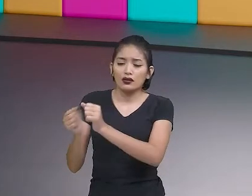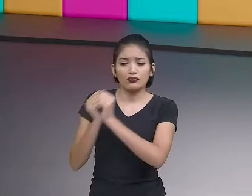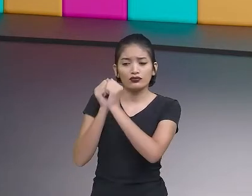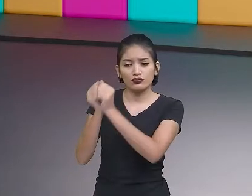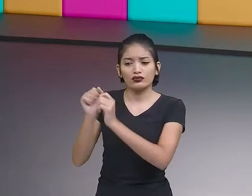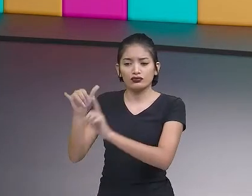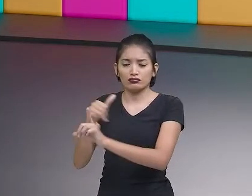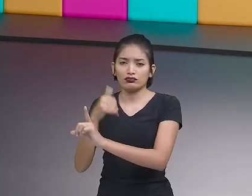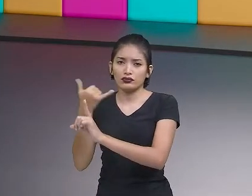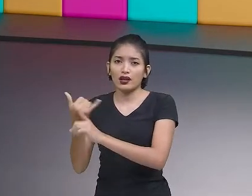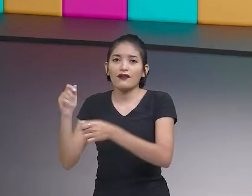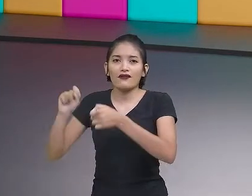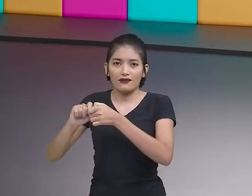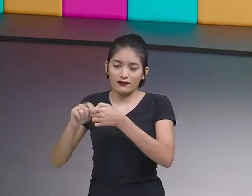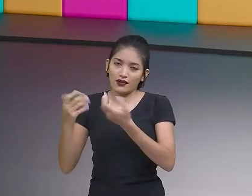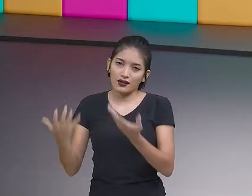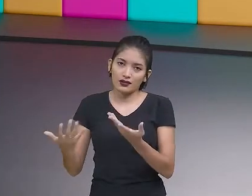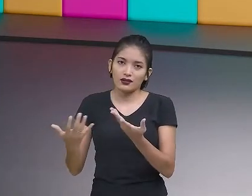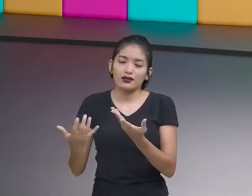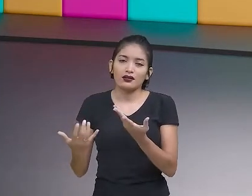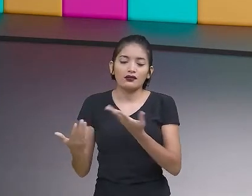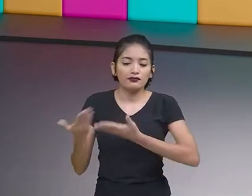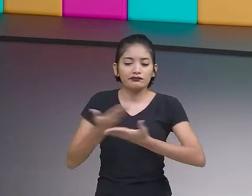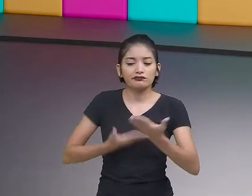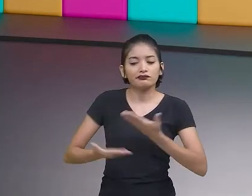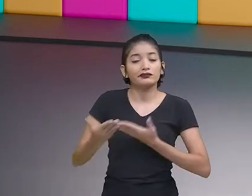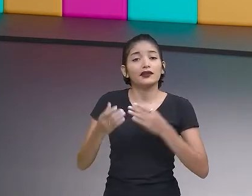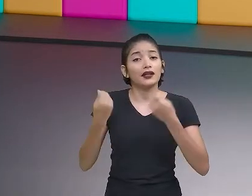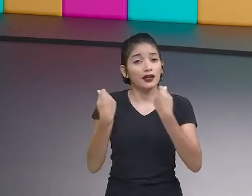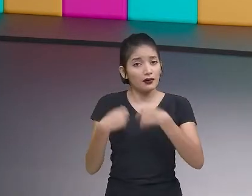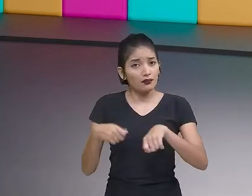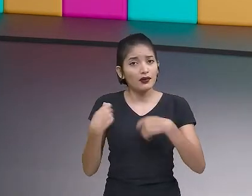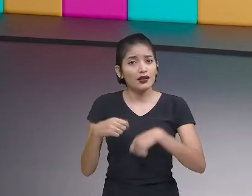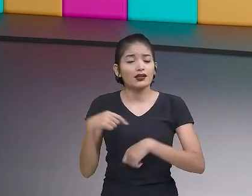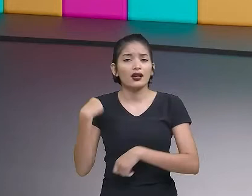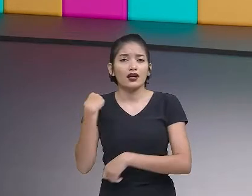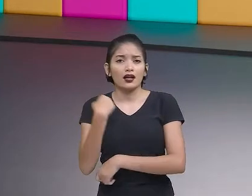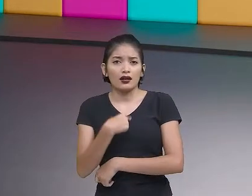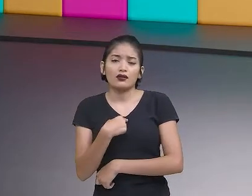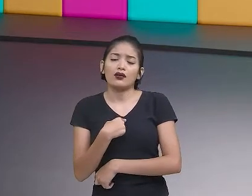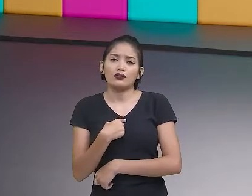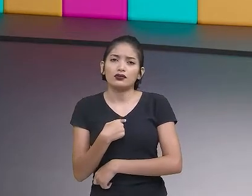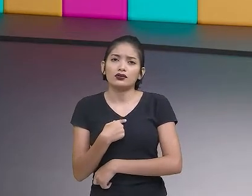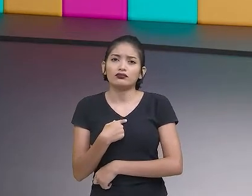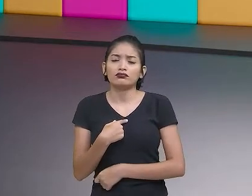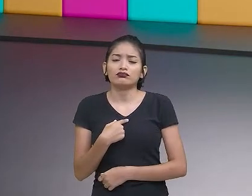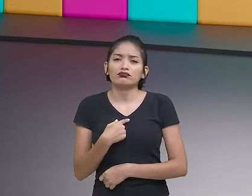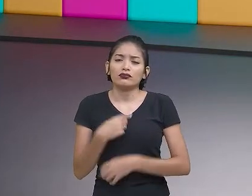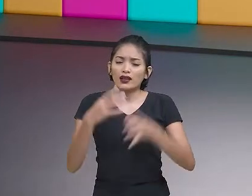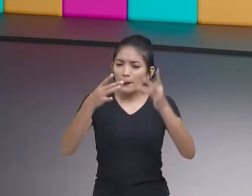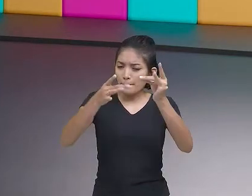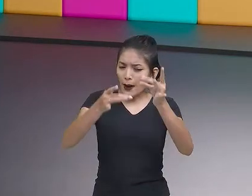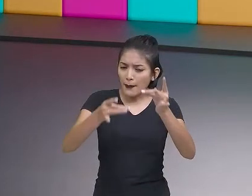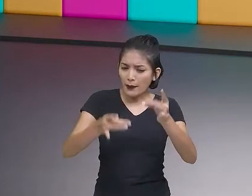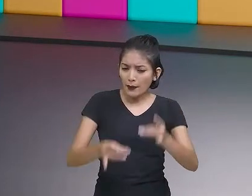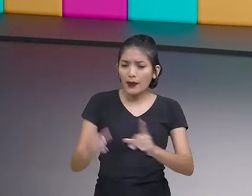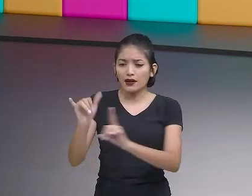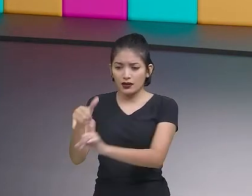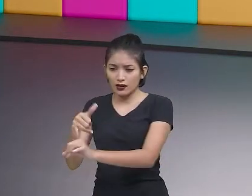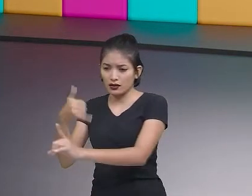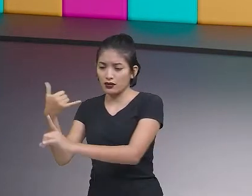né? Então, são interações que era necessário para a gente puxar o assunto para o bullying e a